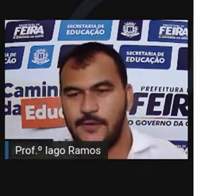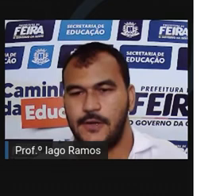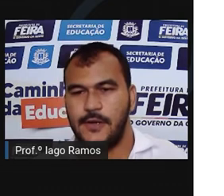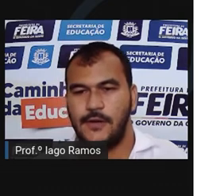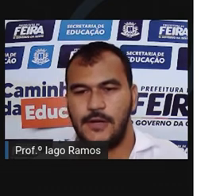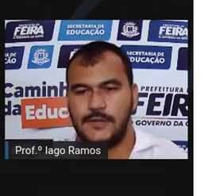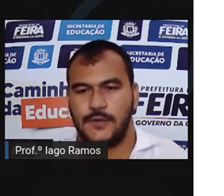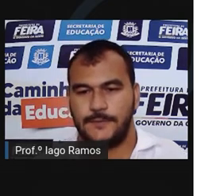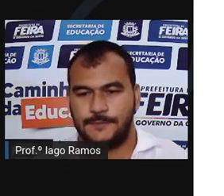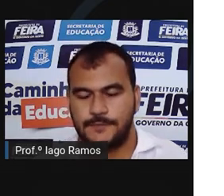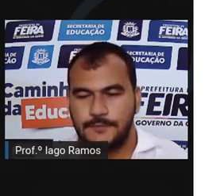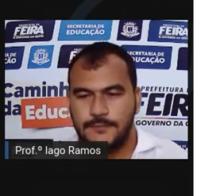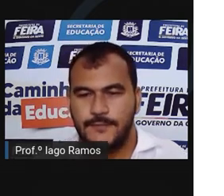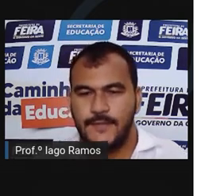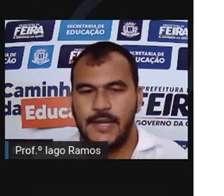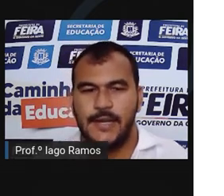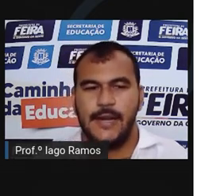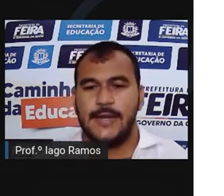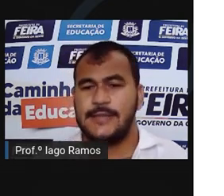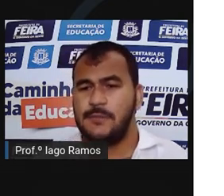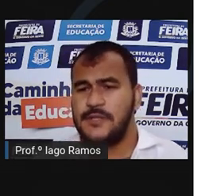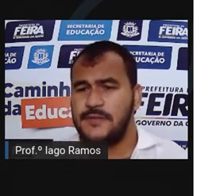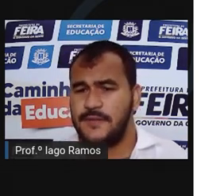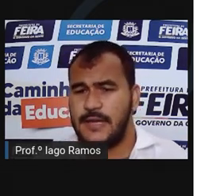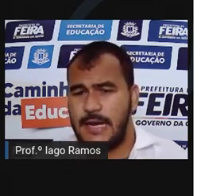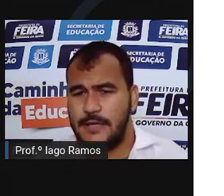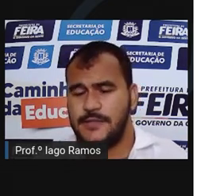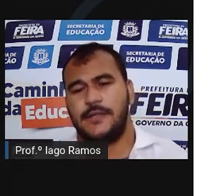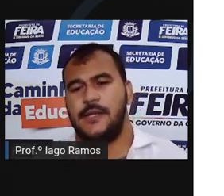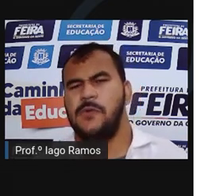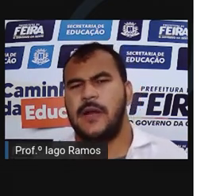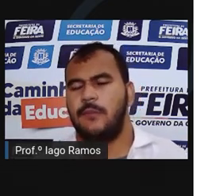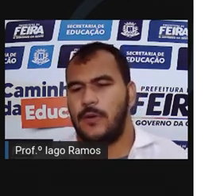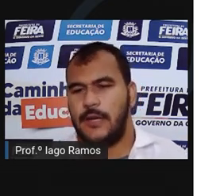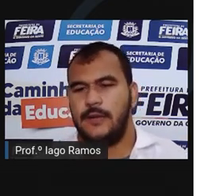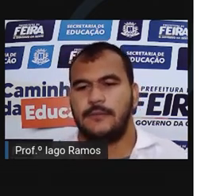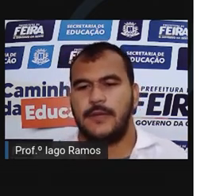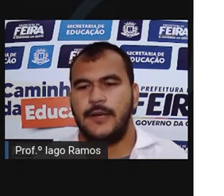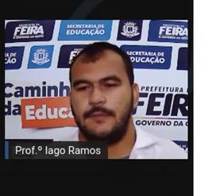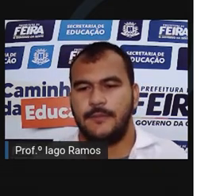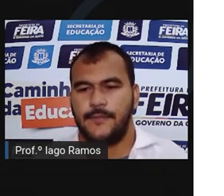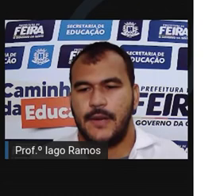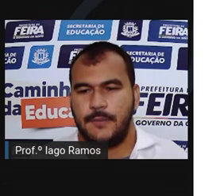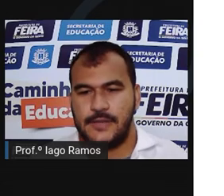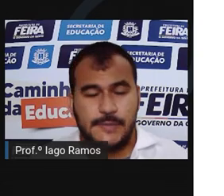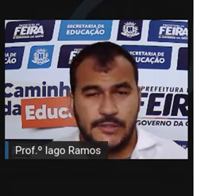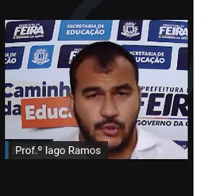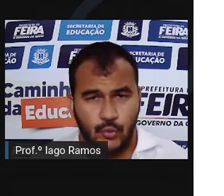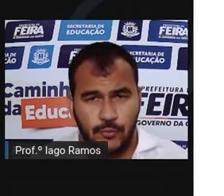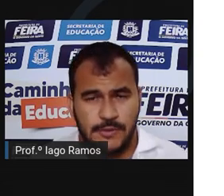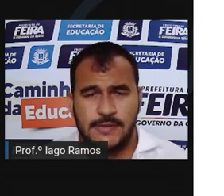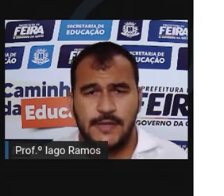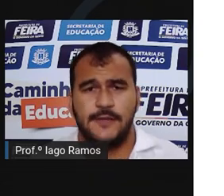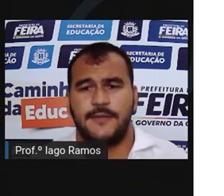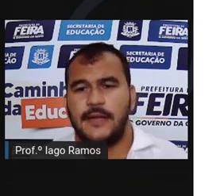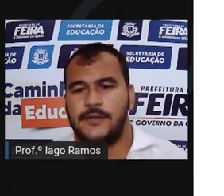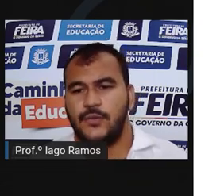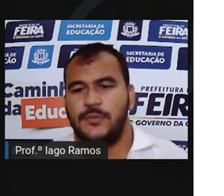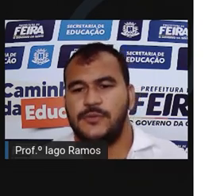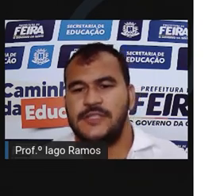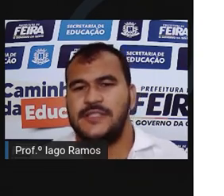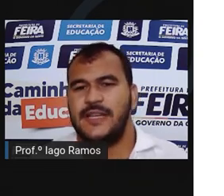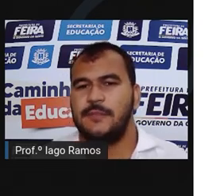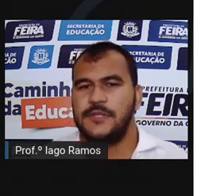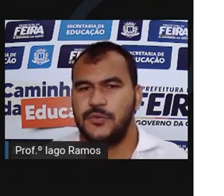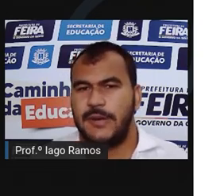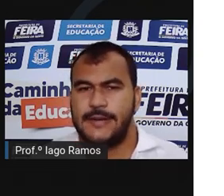vai aparecer aqui ó olha só essa é uma atividade que eu elaborei né para as minhas turmas e que